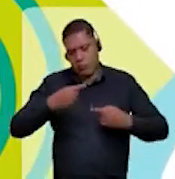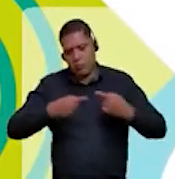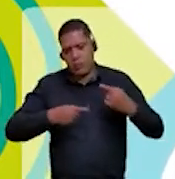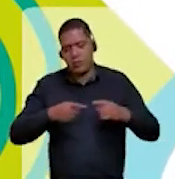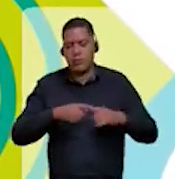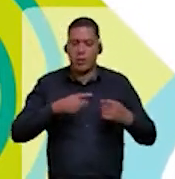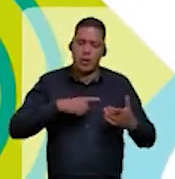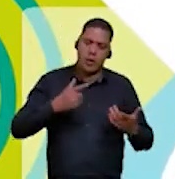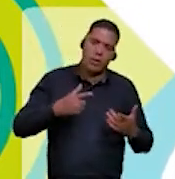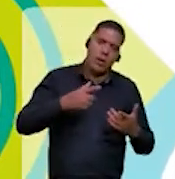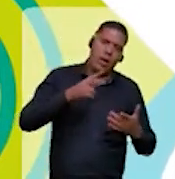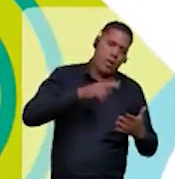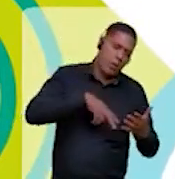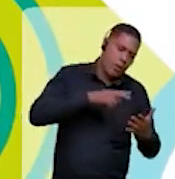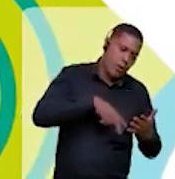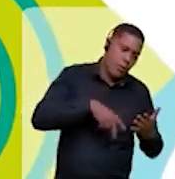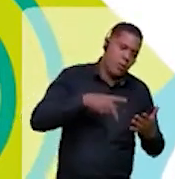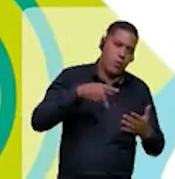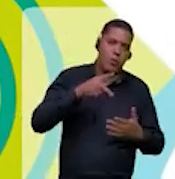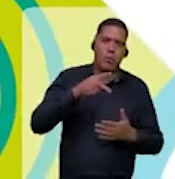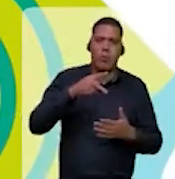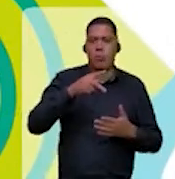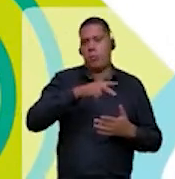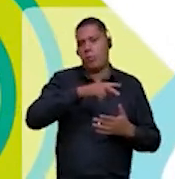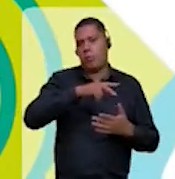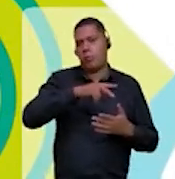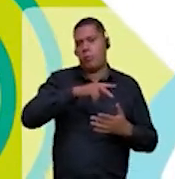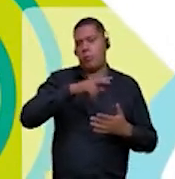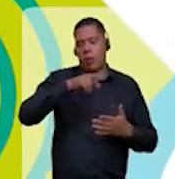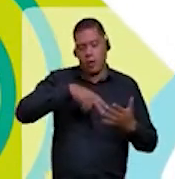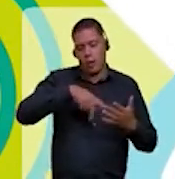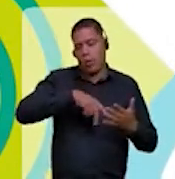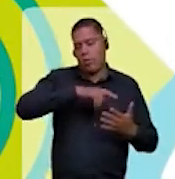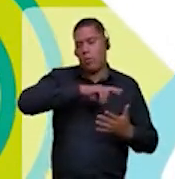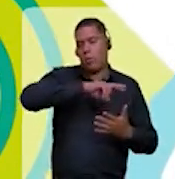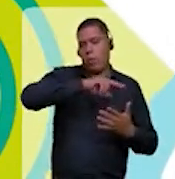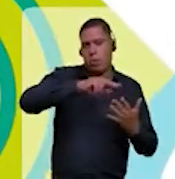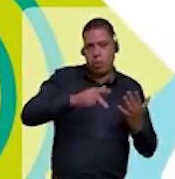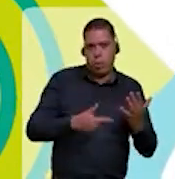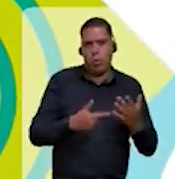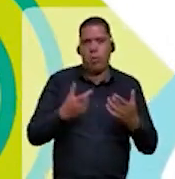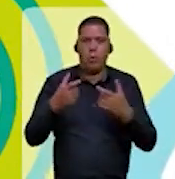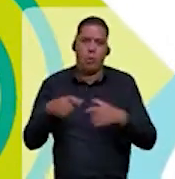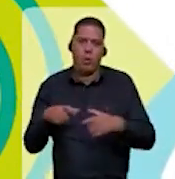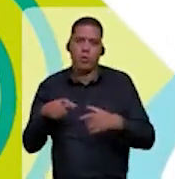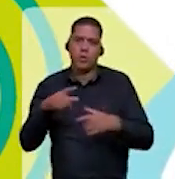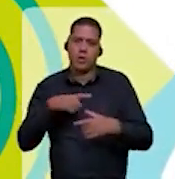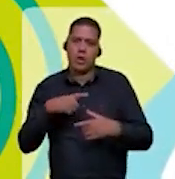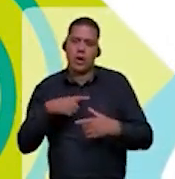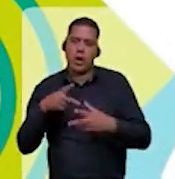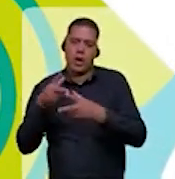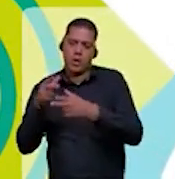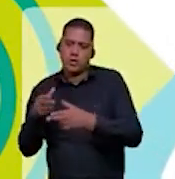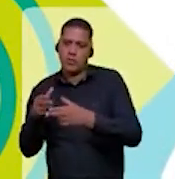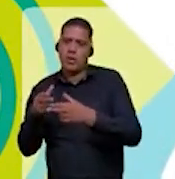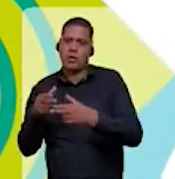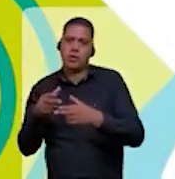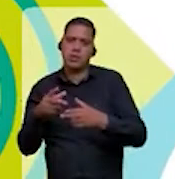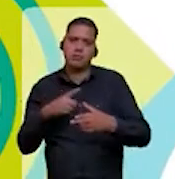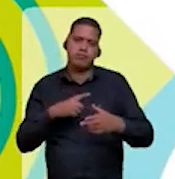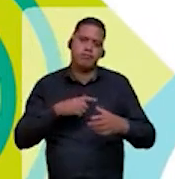abordagem das literaturas como um policistema Literário de escala mundial onde as especificidades e as semelhanças